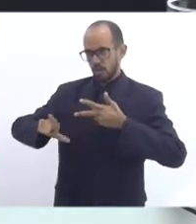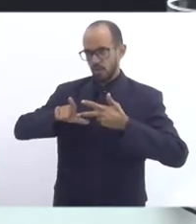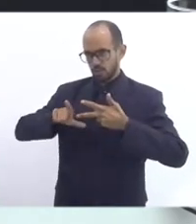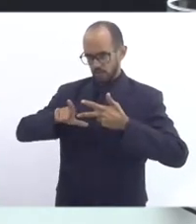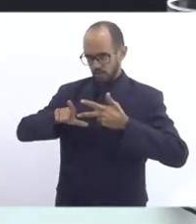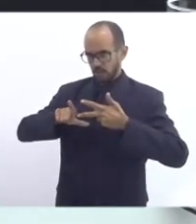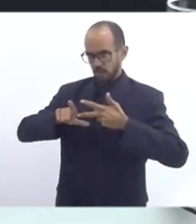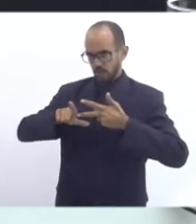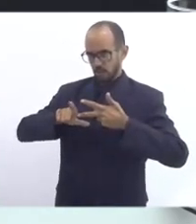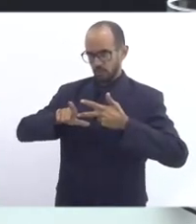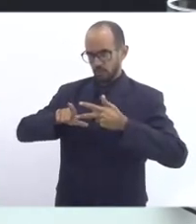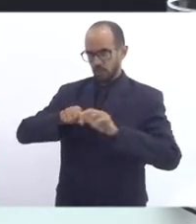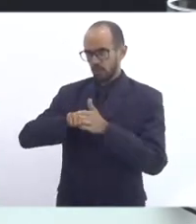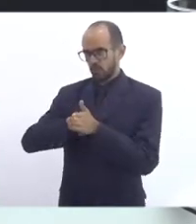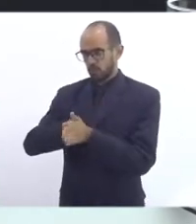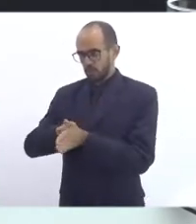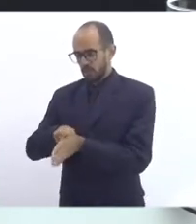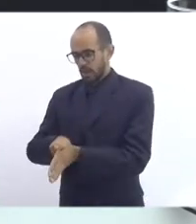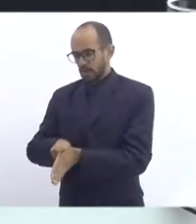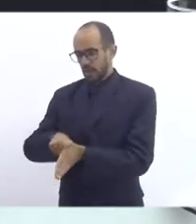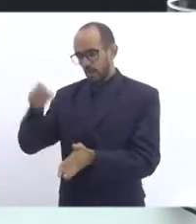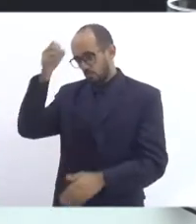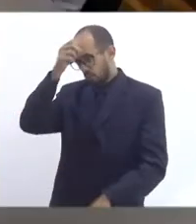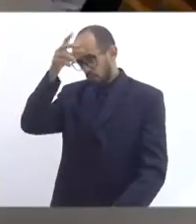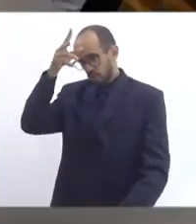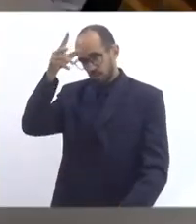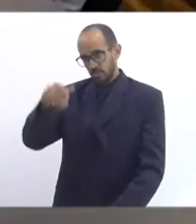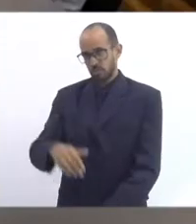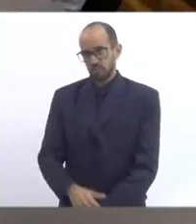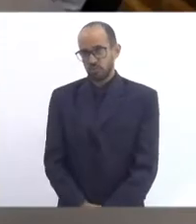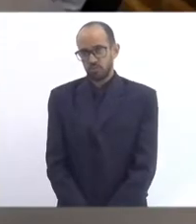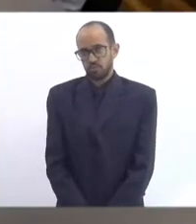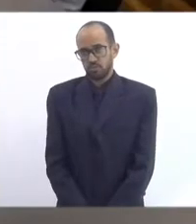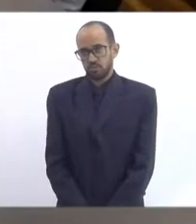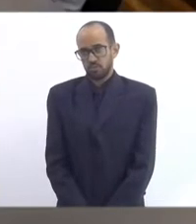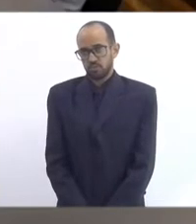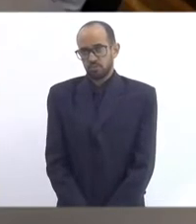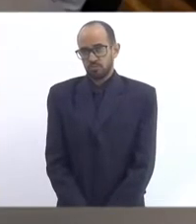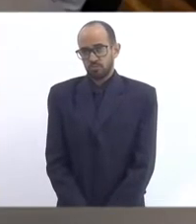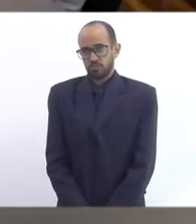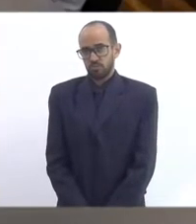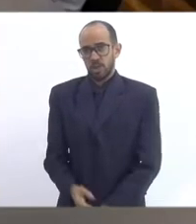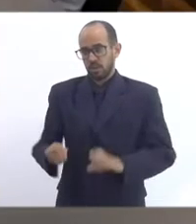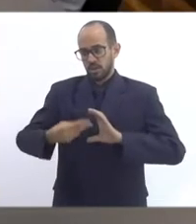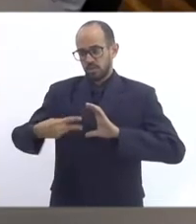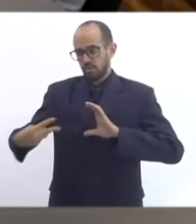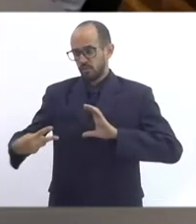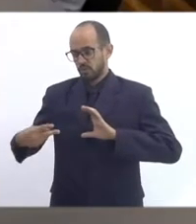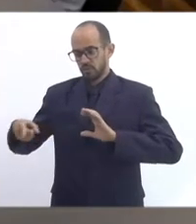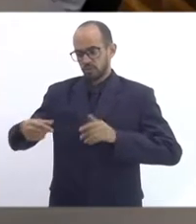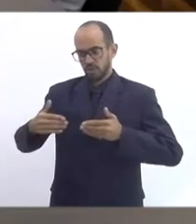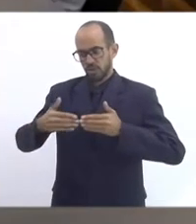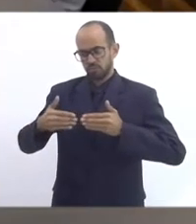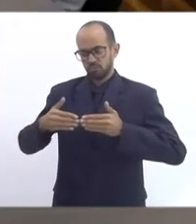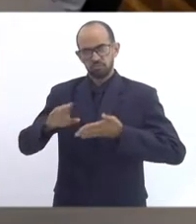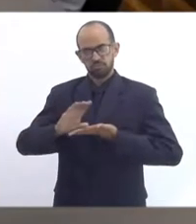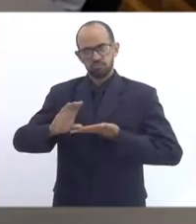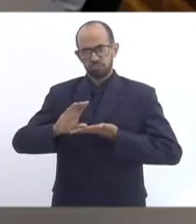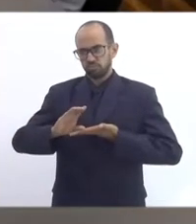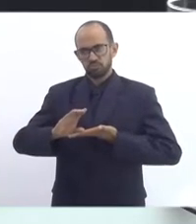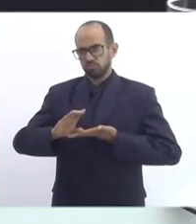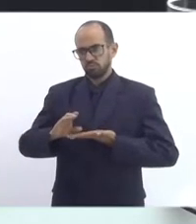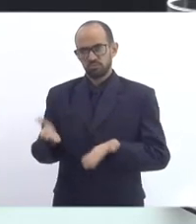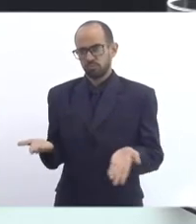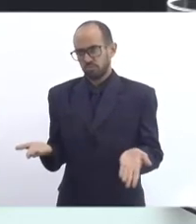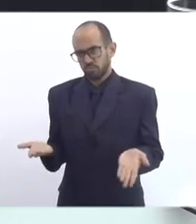fluminense, fiscalizar municípios. É claro. Tem Câmara de Vereadores, isso é Constituição. E a